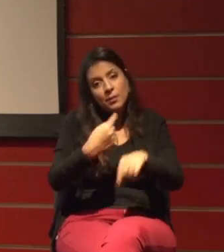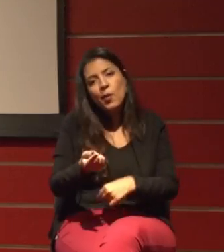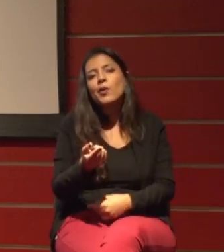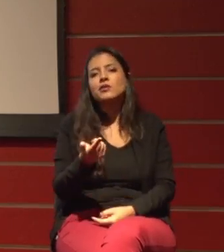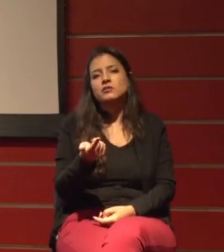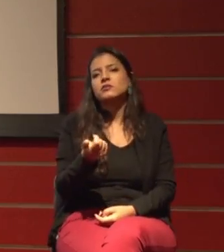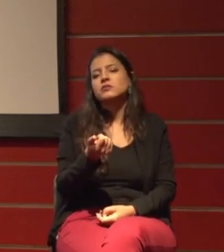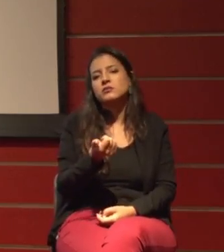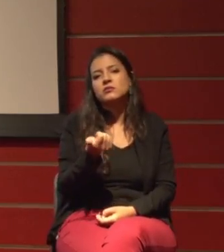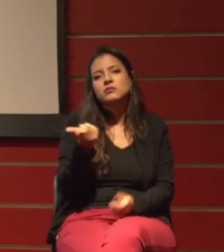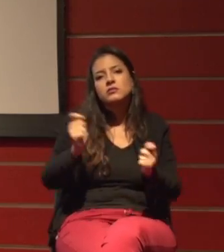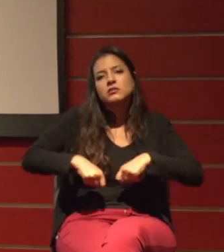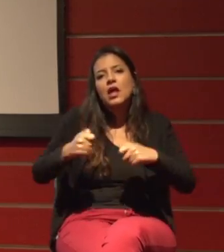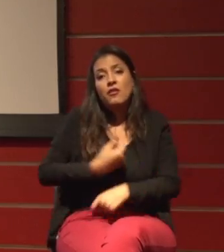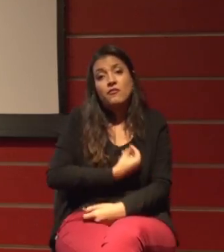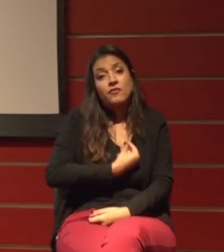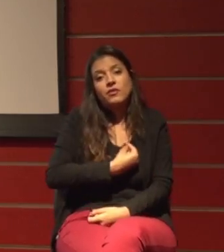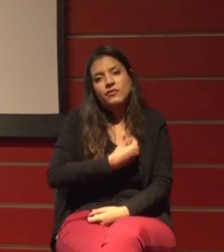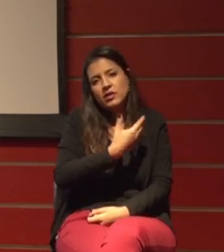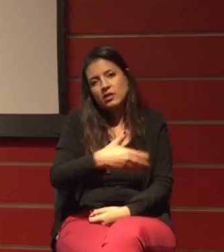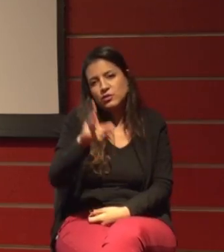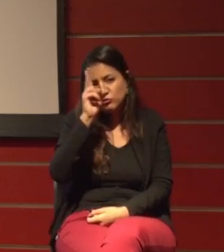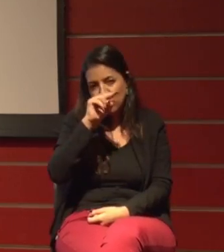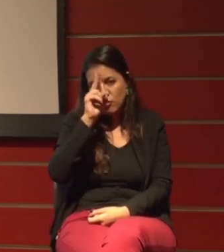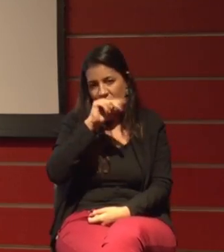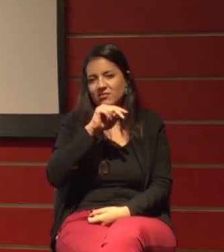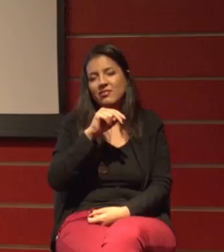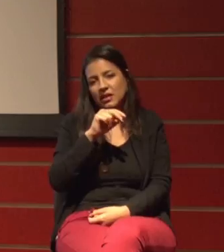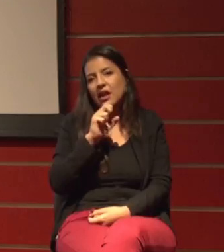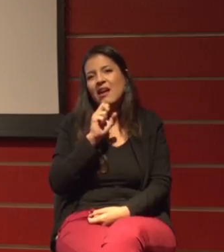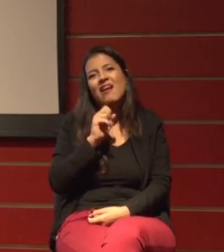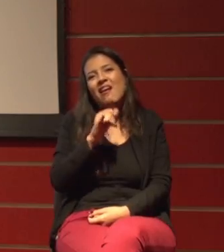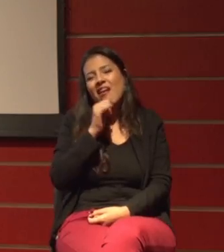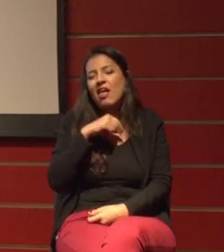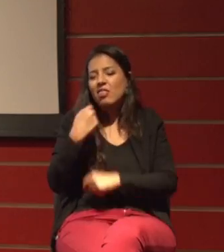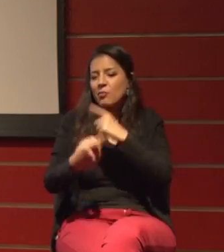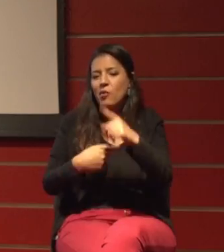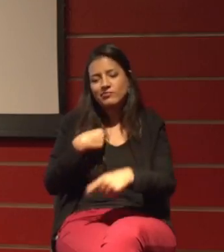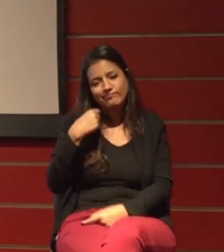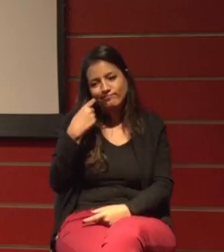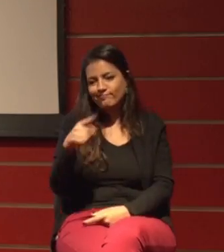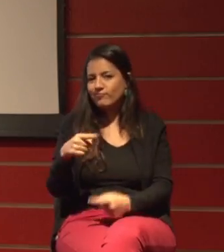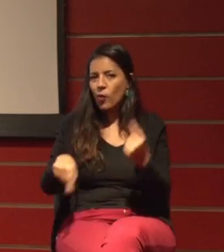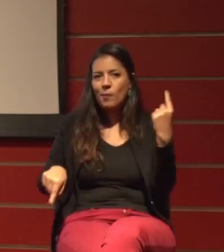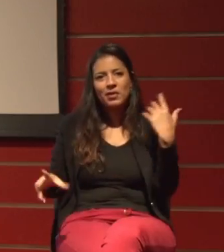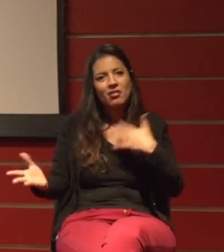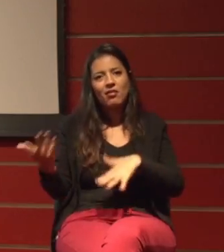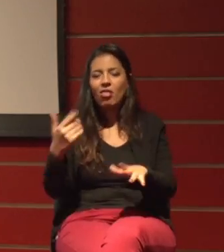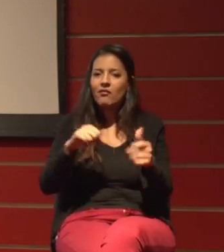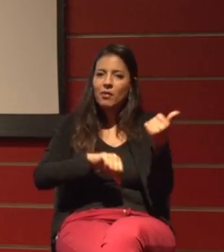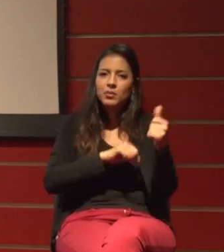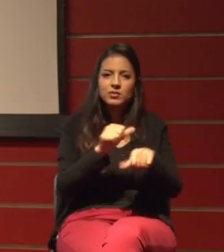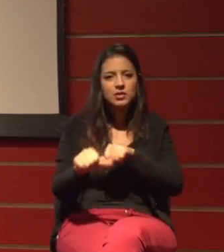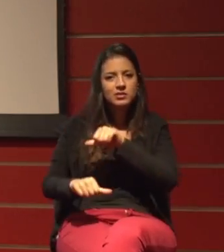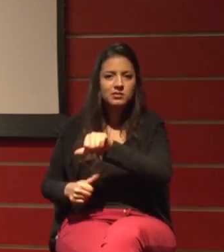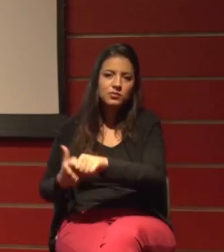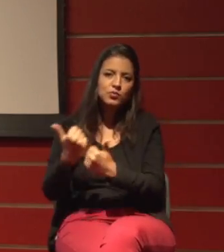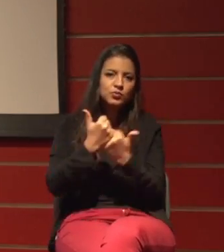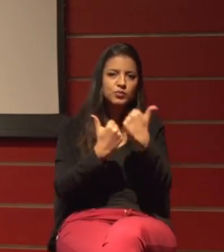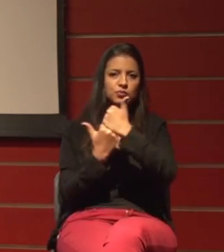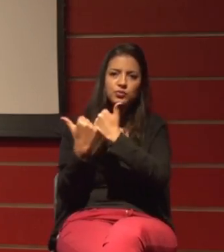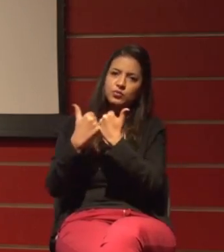possa viver aquela história né se não é se não é se depois eu vejo que não é adequado você vai mudando vai trocando